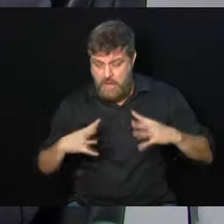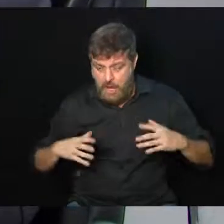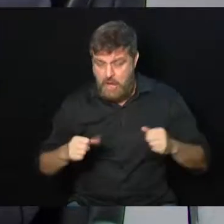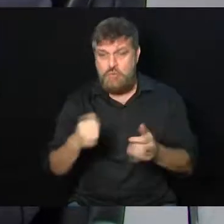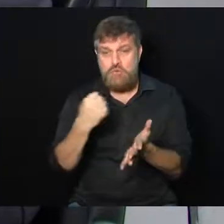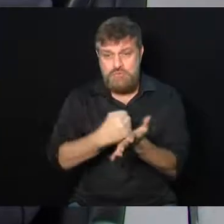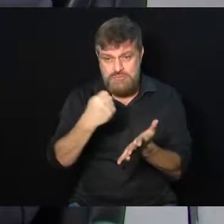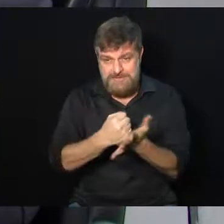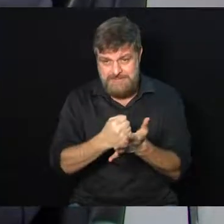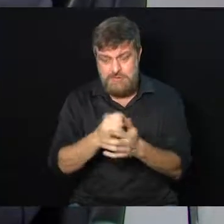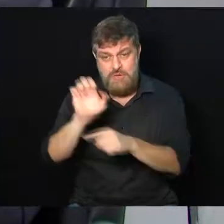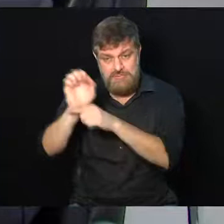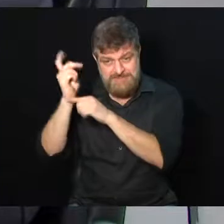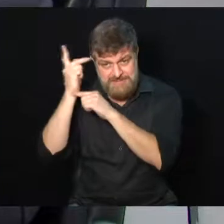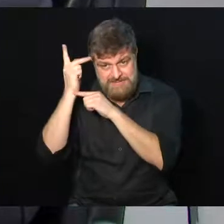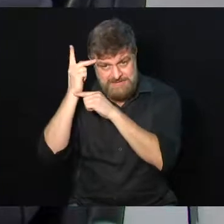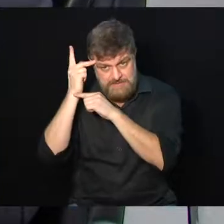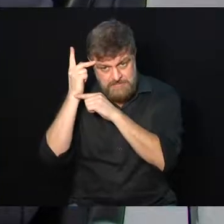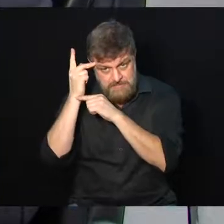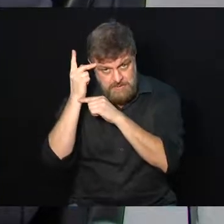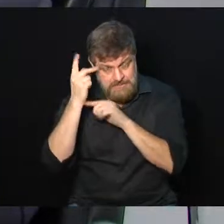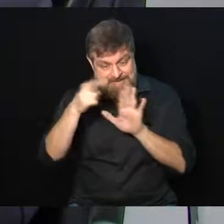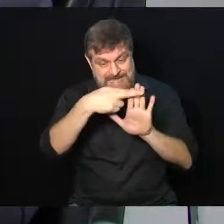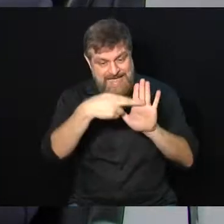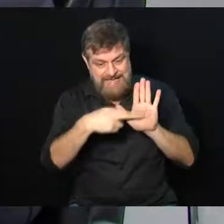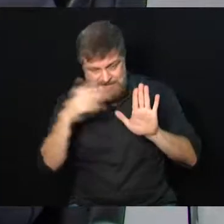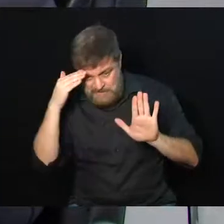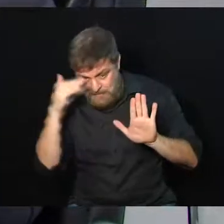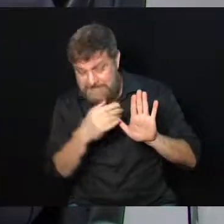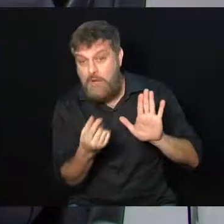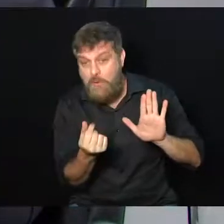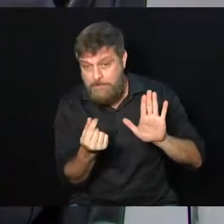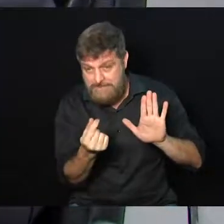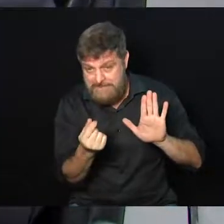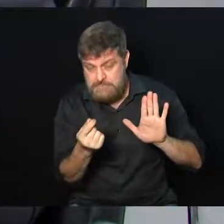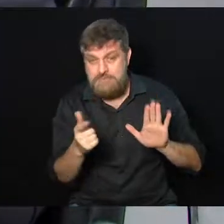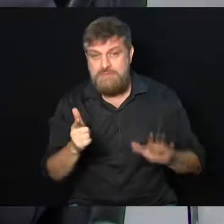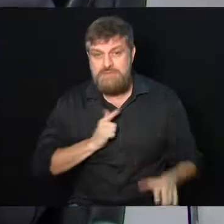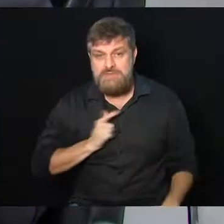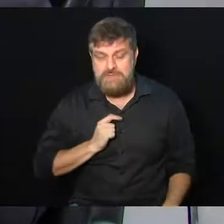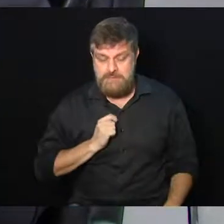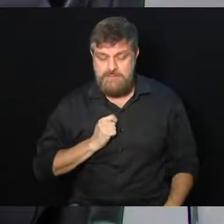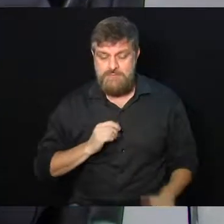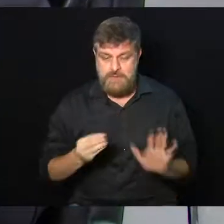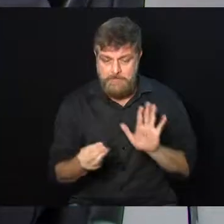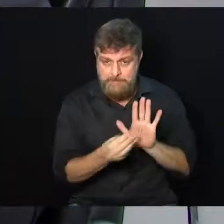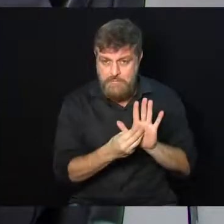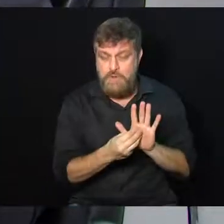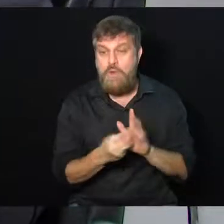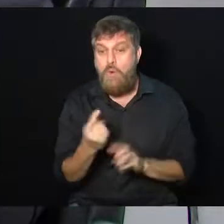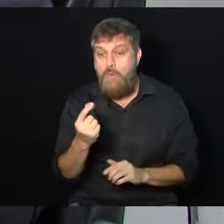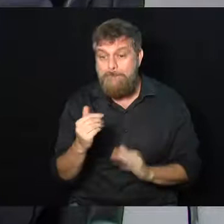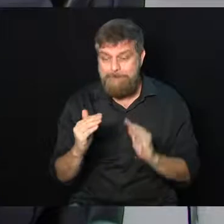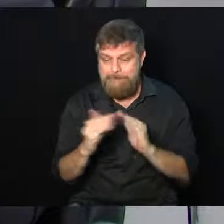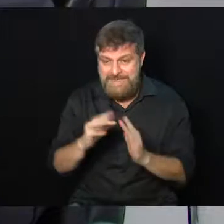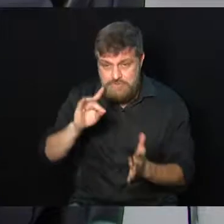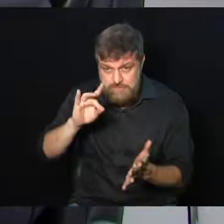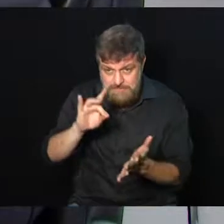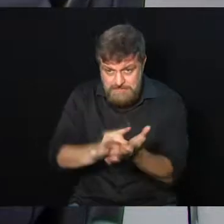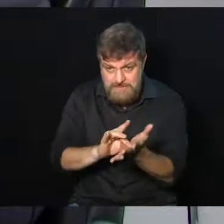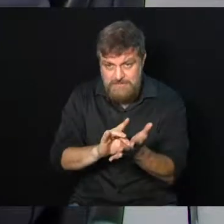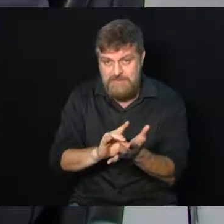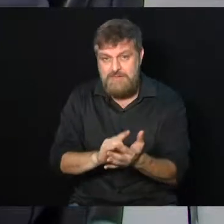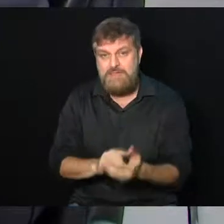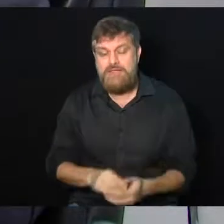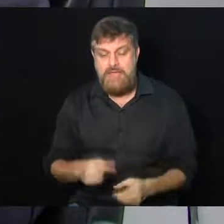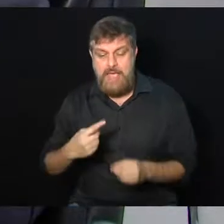de notas do estado de São Paulo. Nessa tabela deve ser lançado ou o valor venal do imóvel, que é o valor